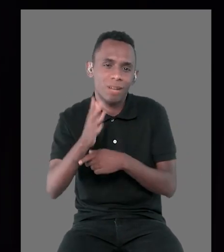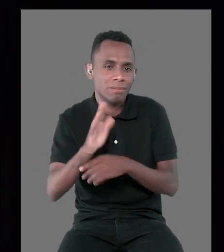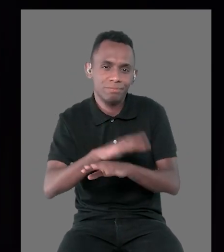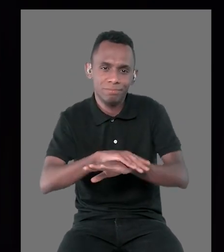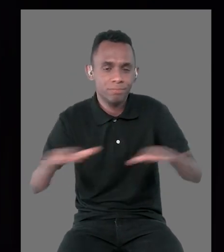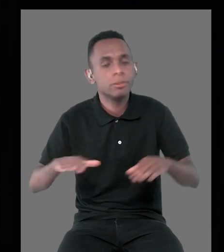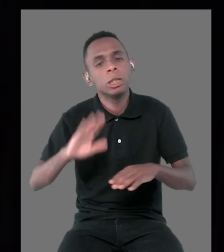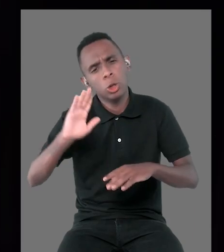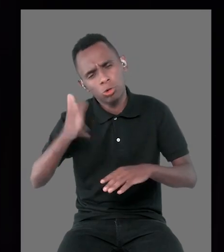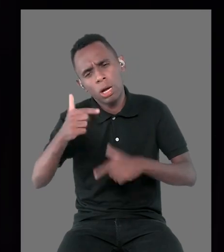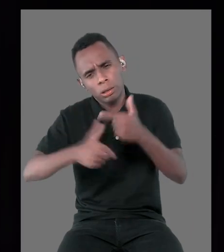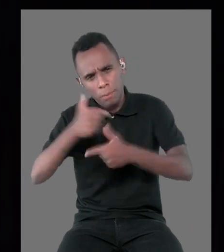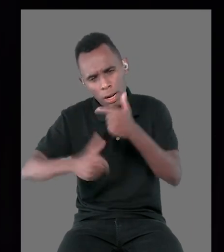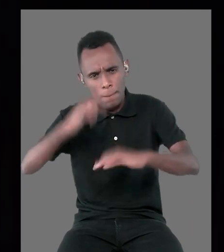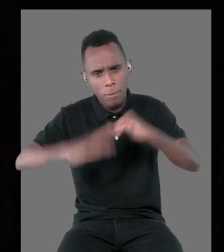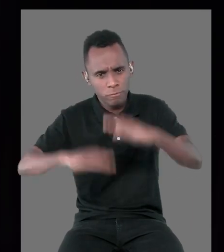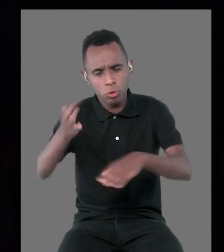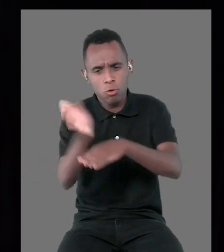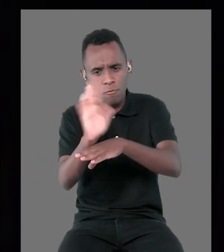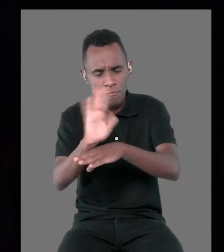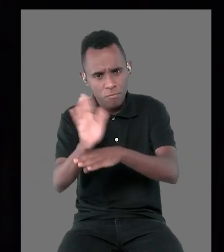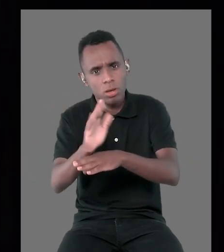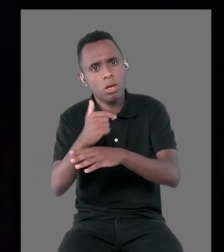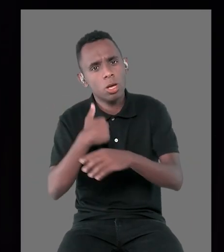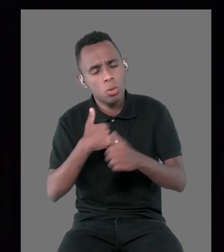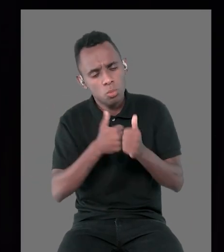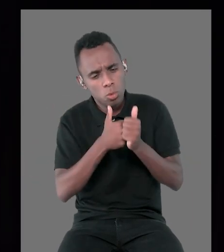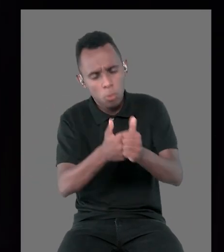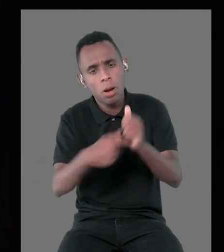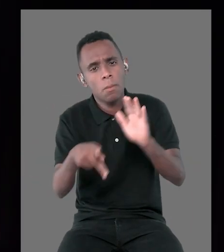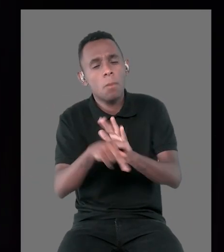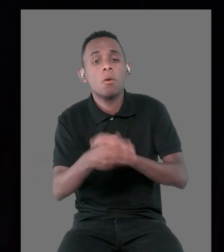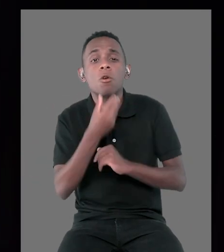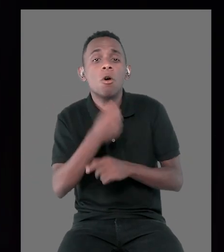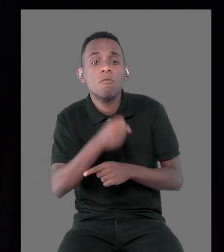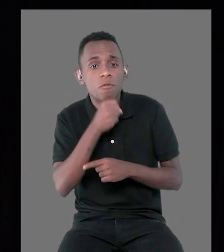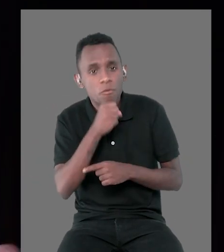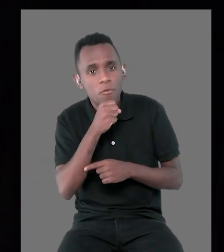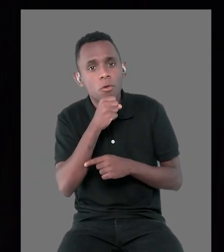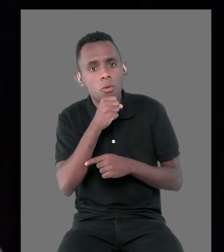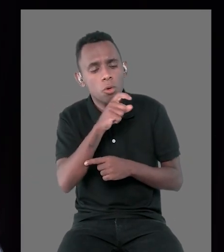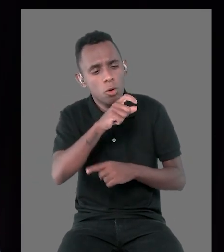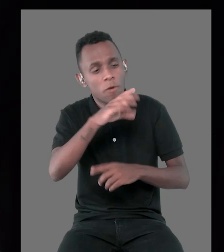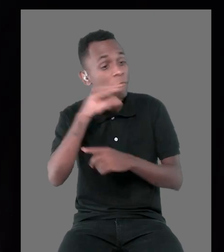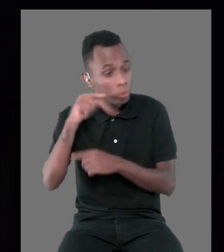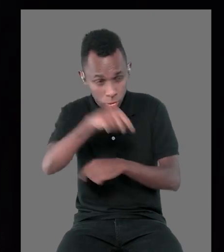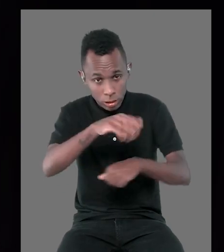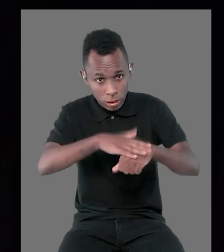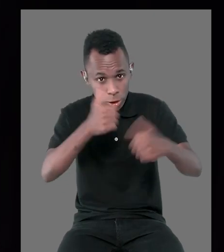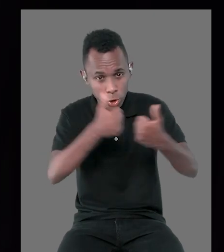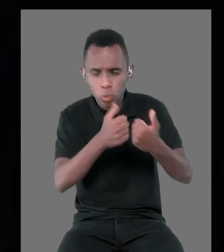Eu já era cineasta, eu acompanhei o vaqueiro do velho Sebastião Salgado, do meu avô, que estava me mostrando essa fazenda